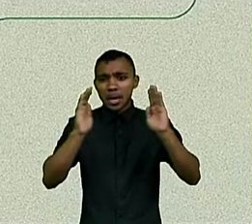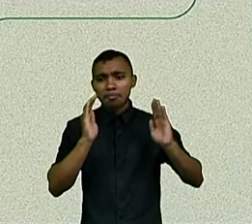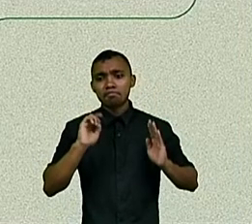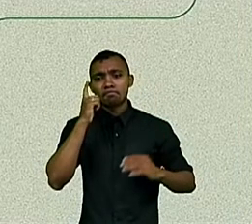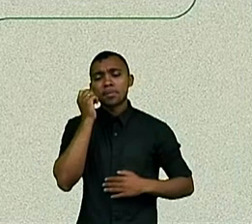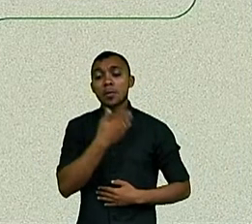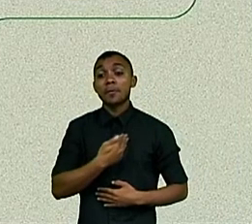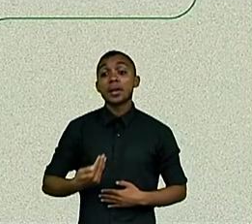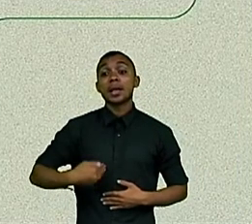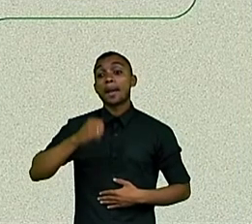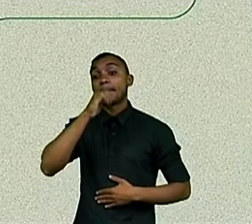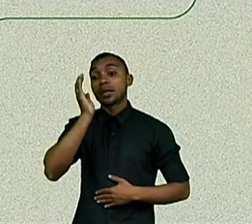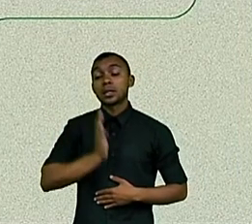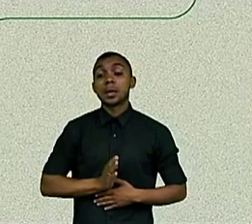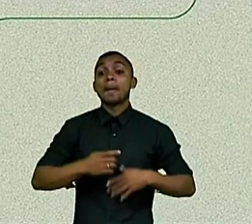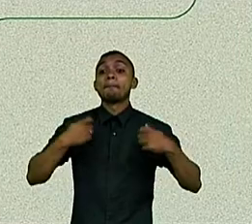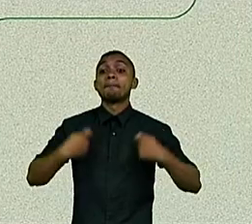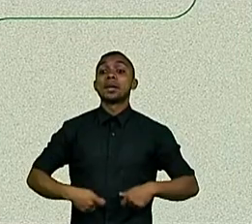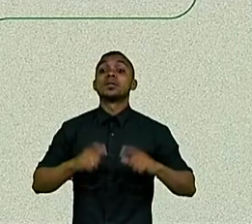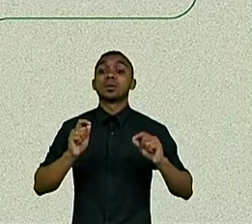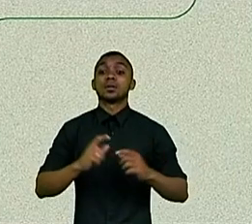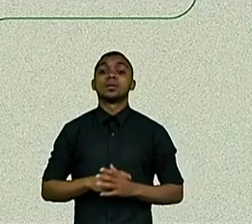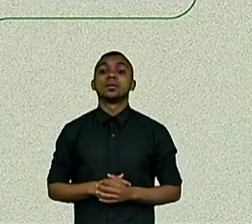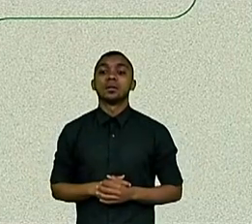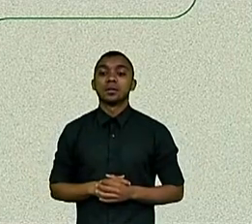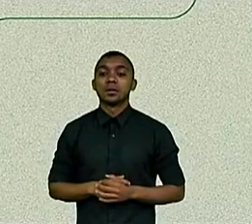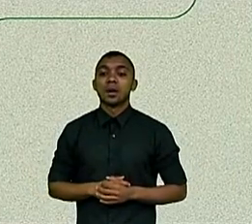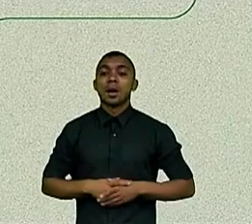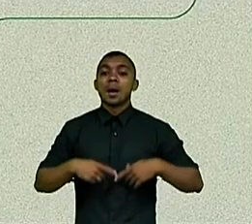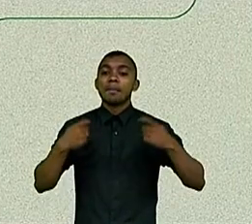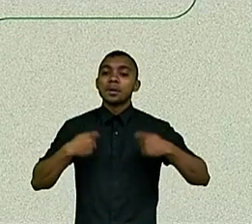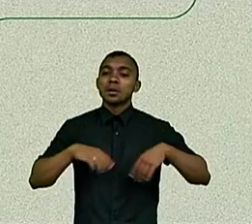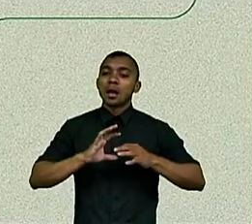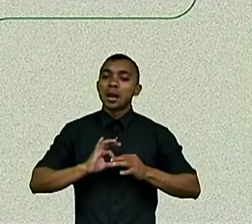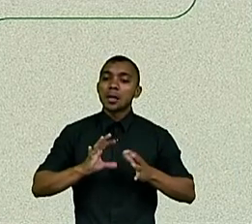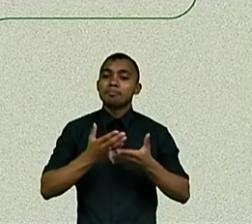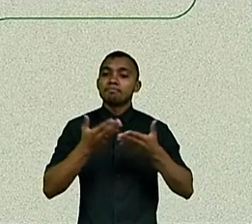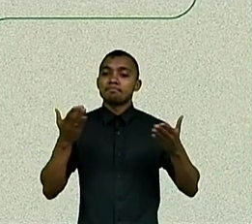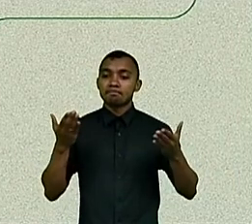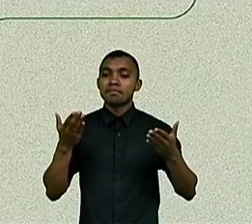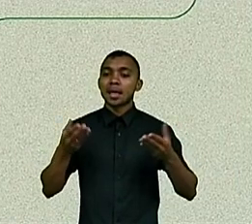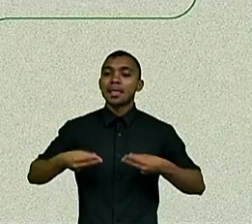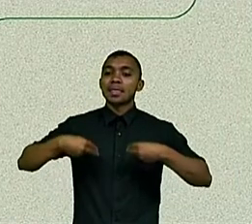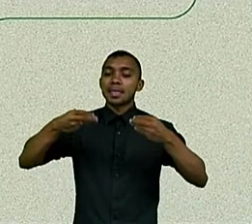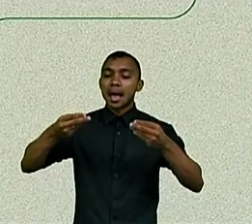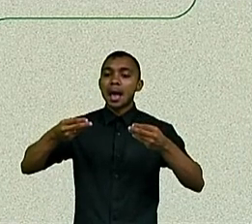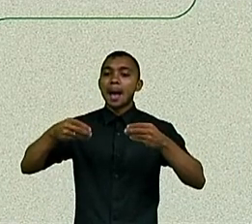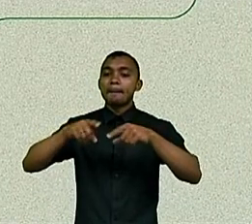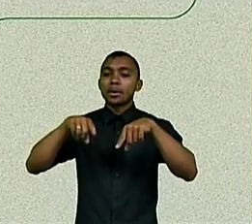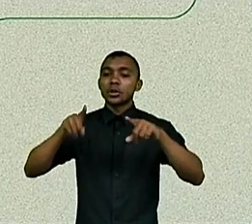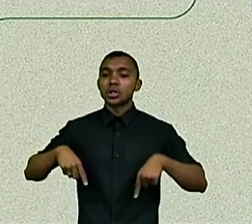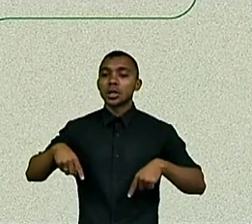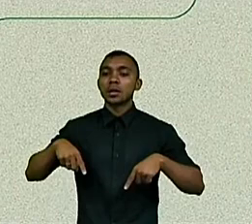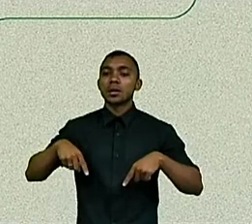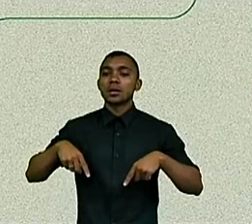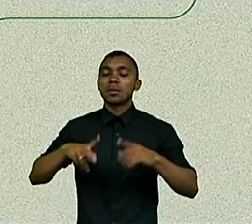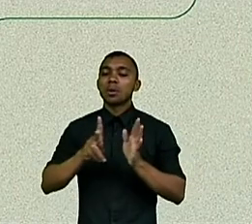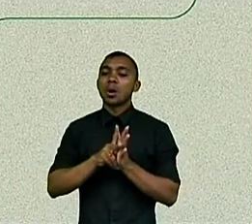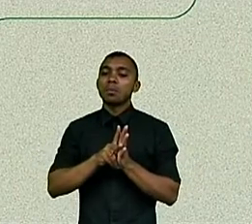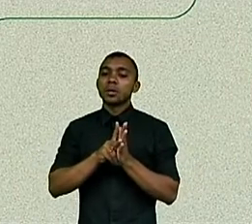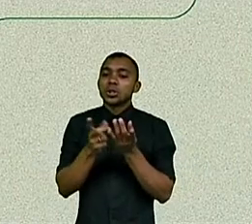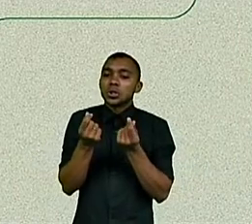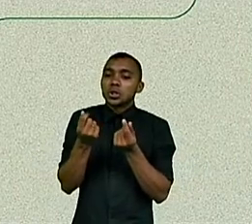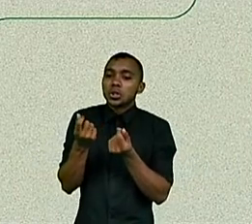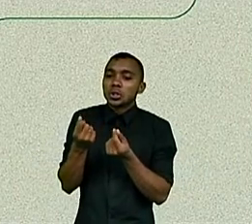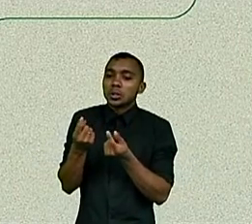teve que disponibilizar auxílio emergencial para os trabalhadores enfim para